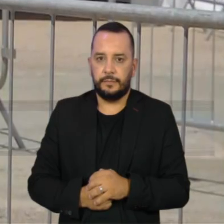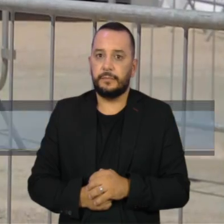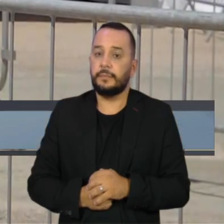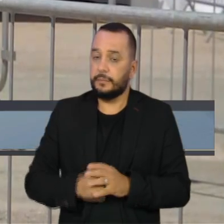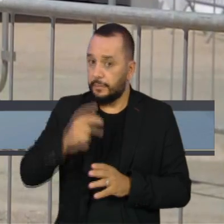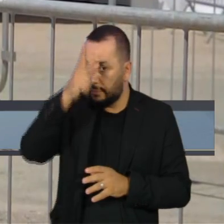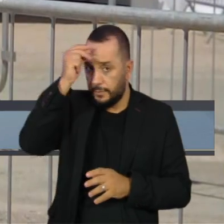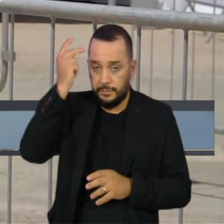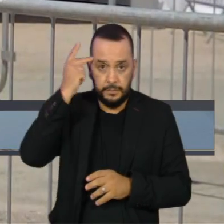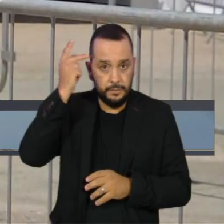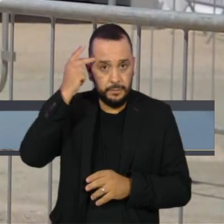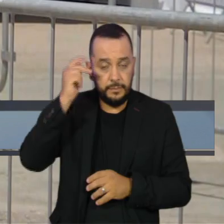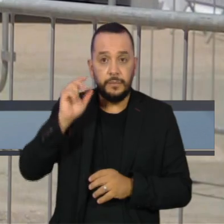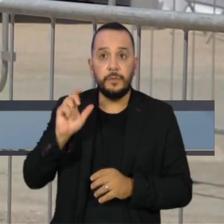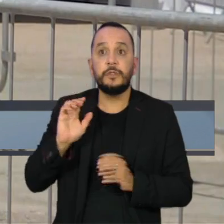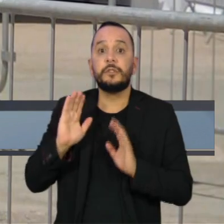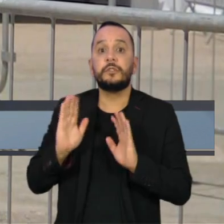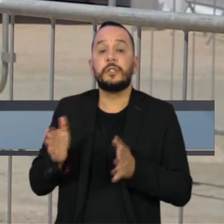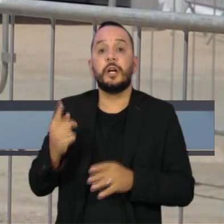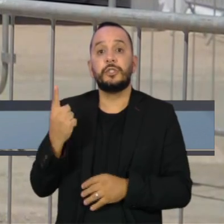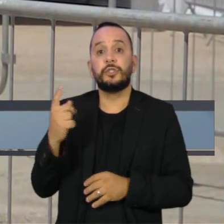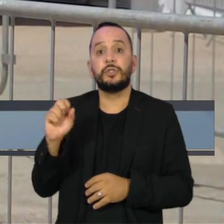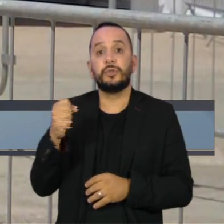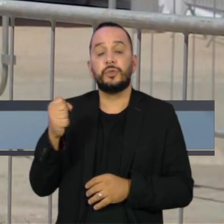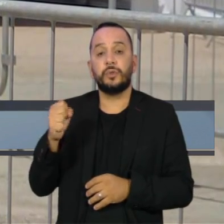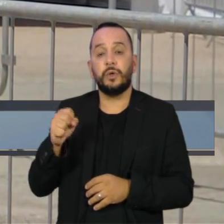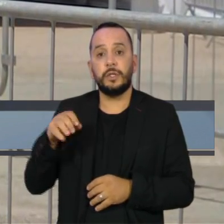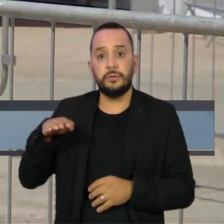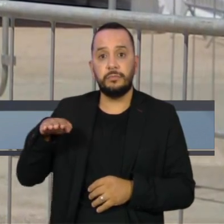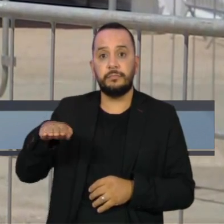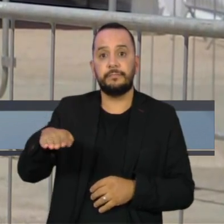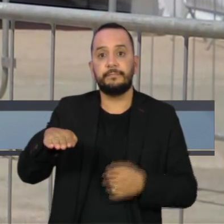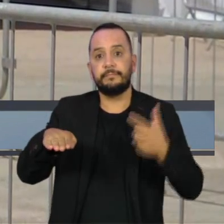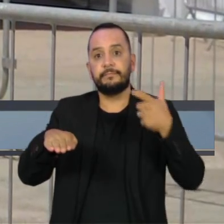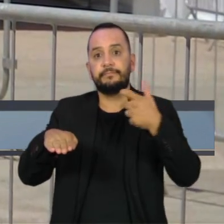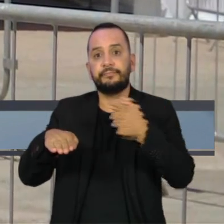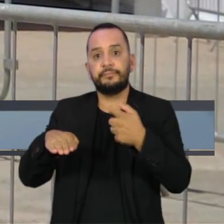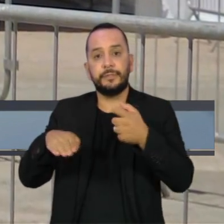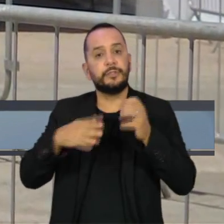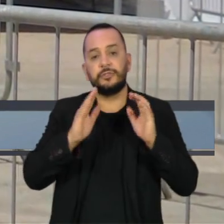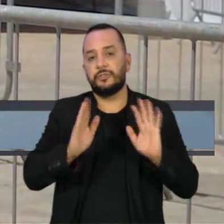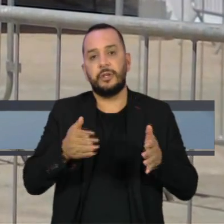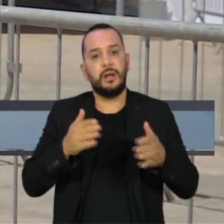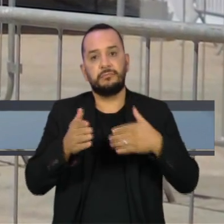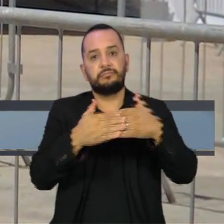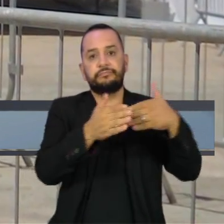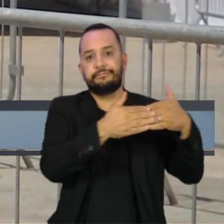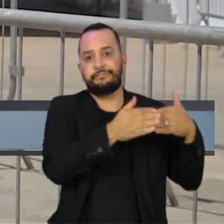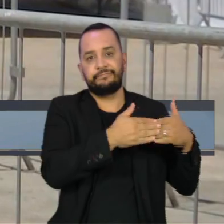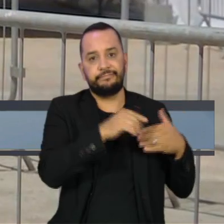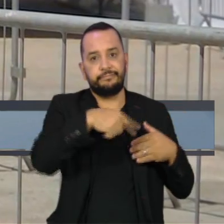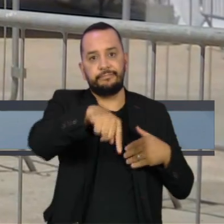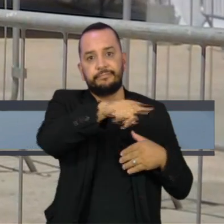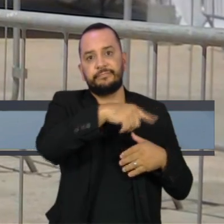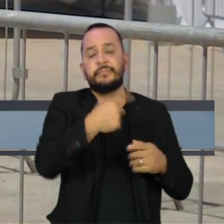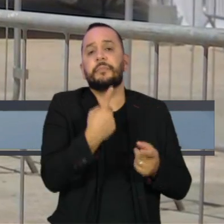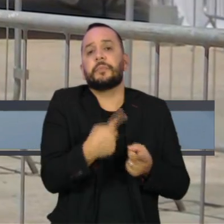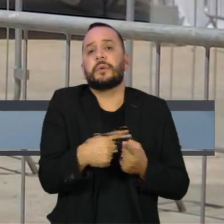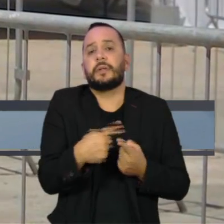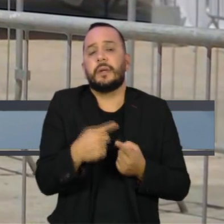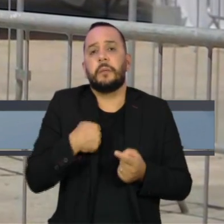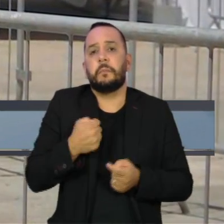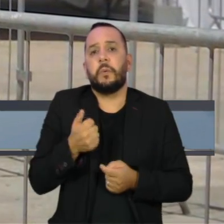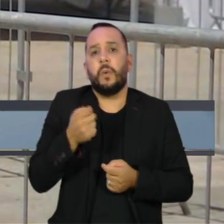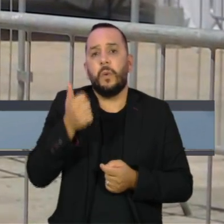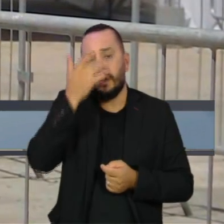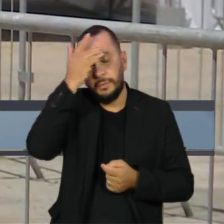Prefeitura de São Paulo resolveu desativar os 18 drive-thrus que estavam sendo usados aqui na capital para vacinação a justificativa é que houve queda na demanda